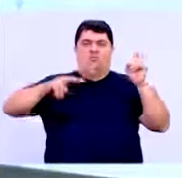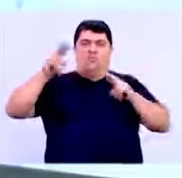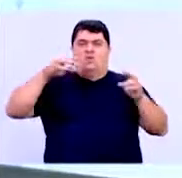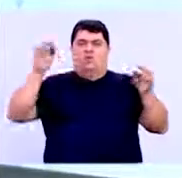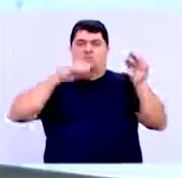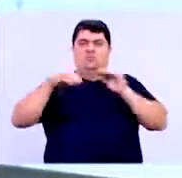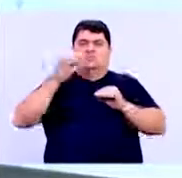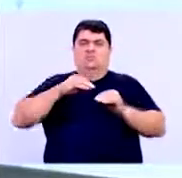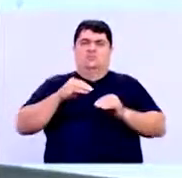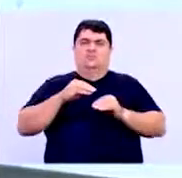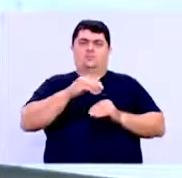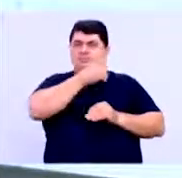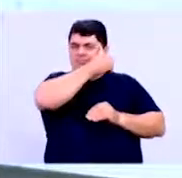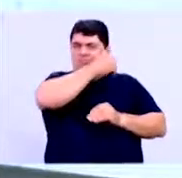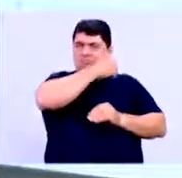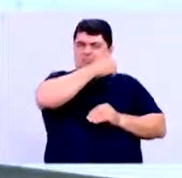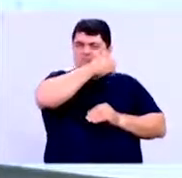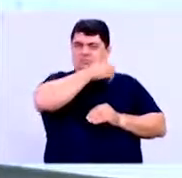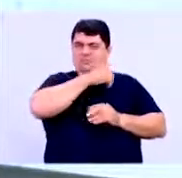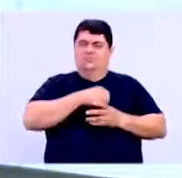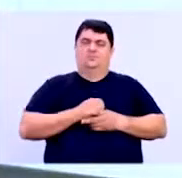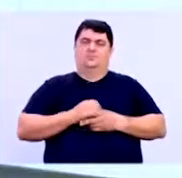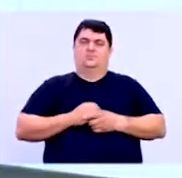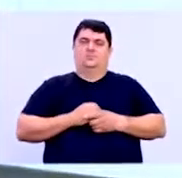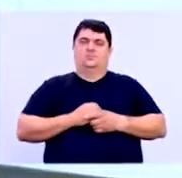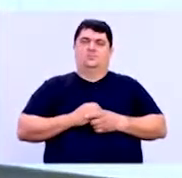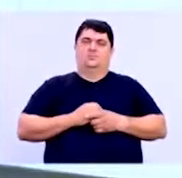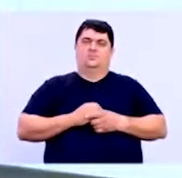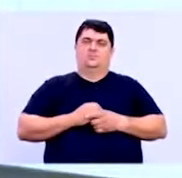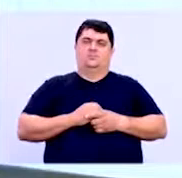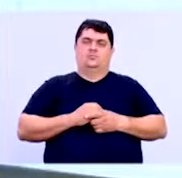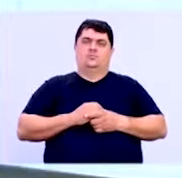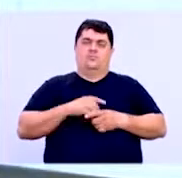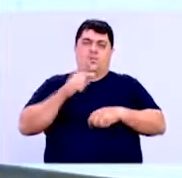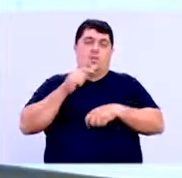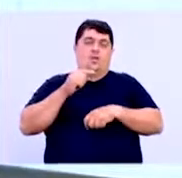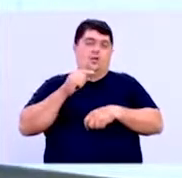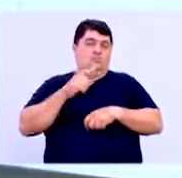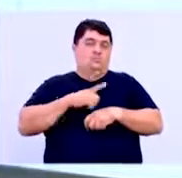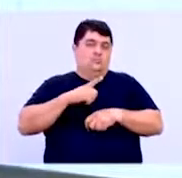recurso que o dono aportou na empresa, colocou dinheiro. Na